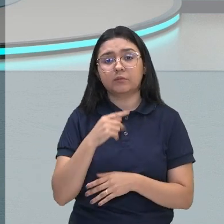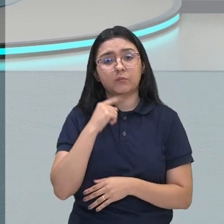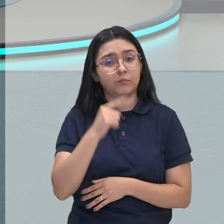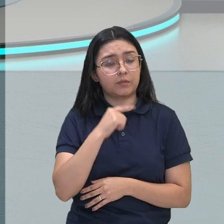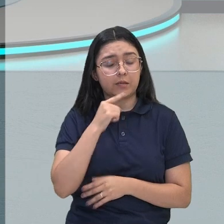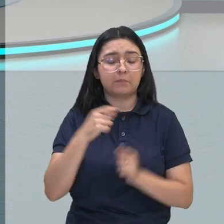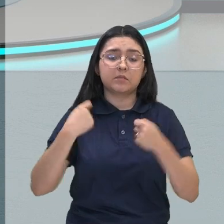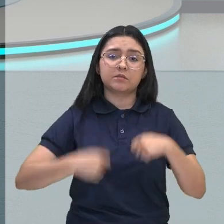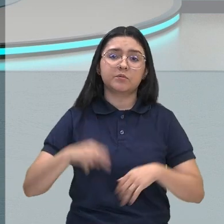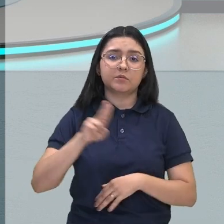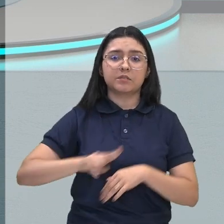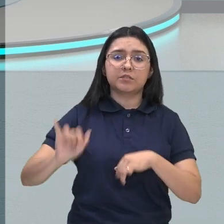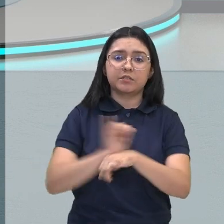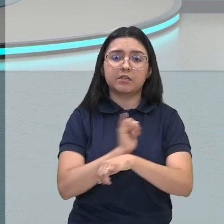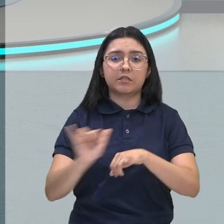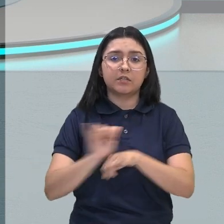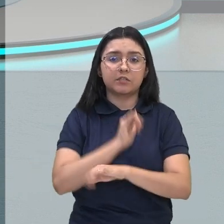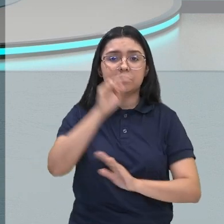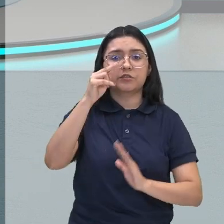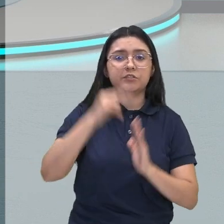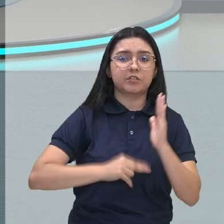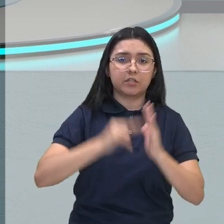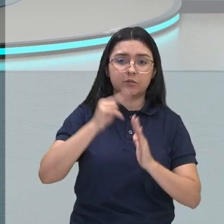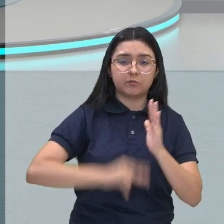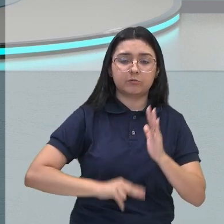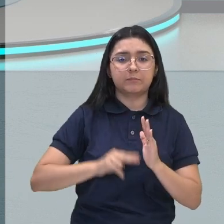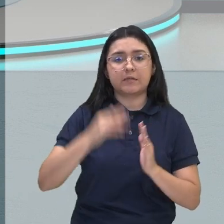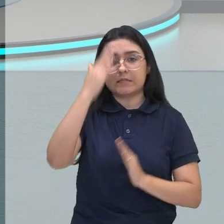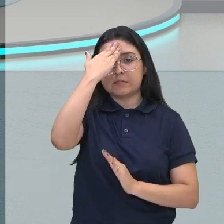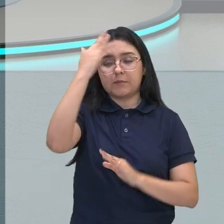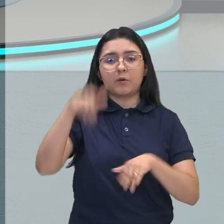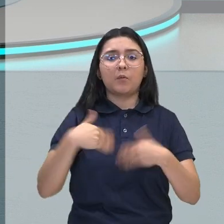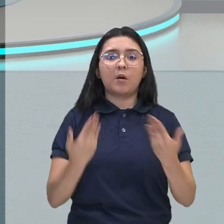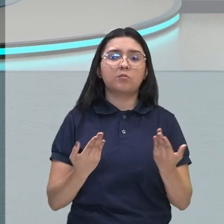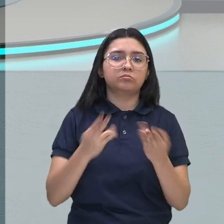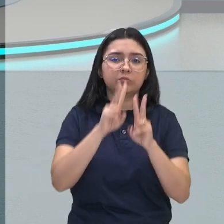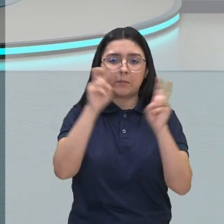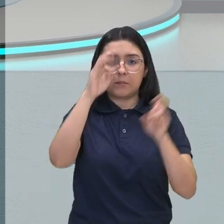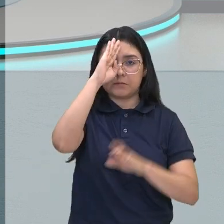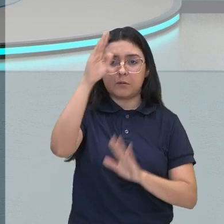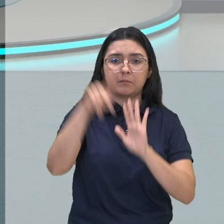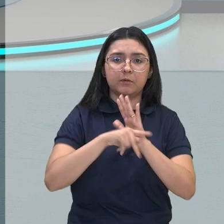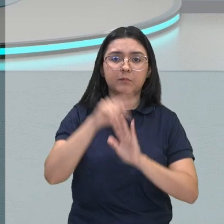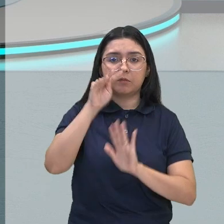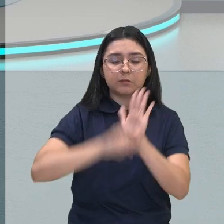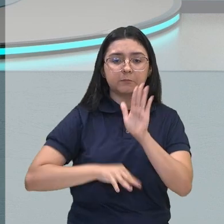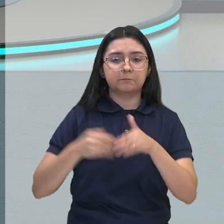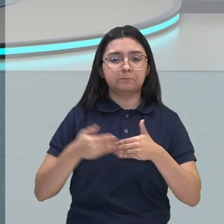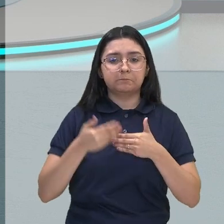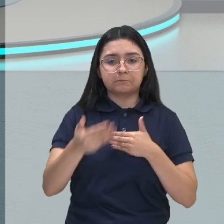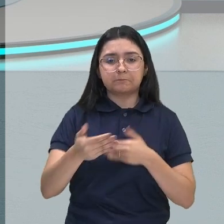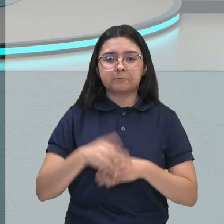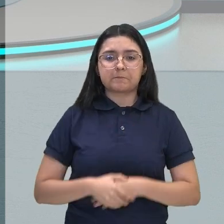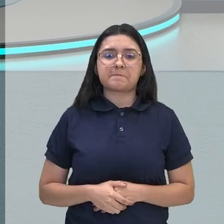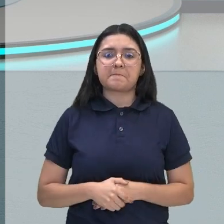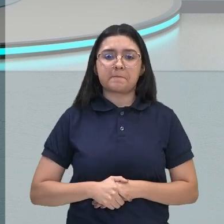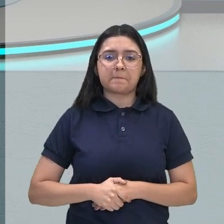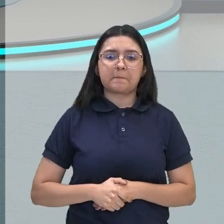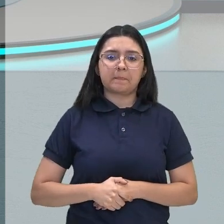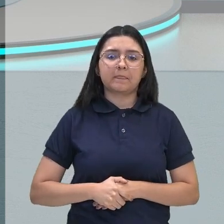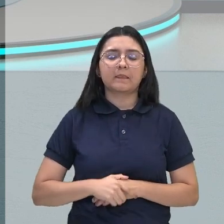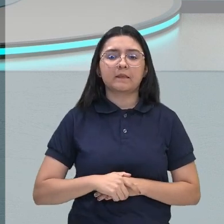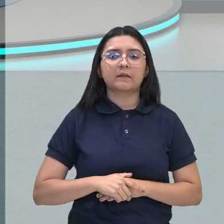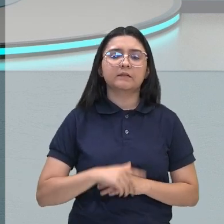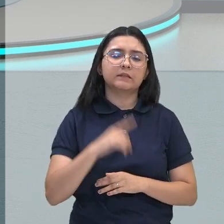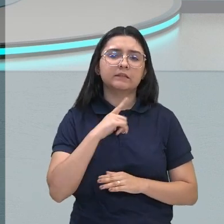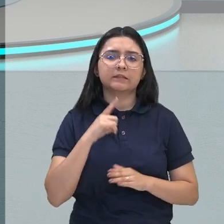estratégia de leitura para você ter mais ou menos uma ideia do que está falando aquele texto, ok? Continuando, leia diferentes tipos